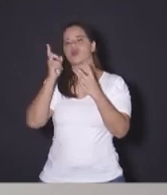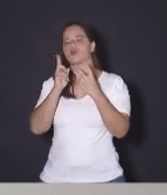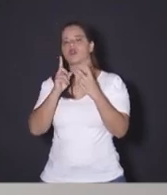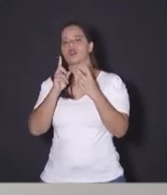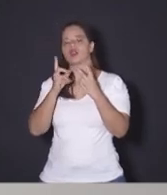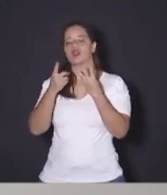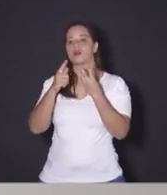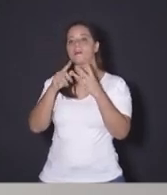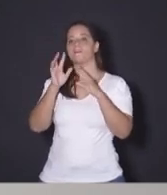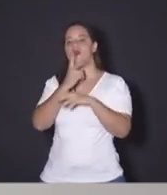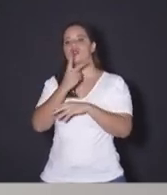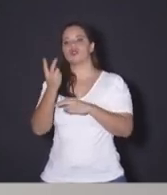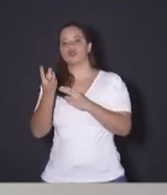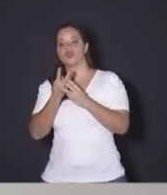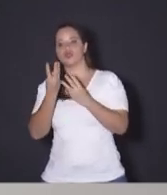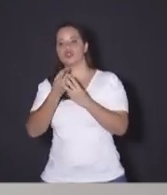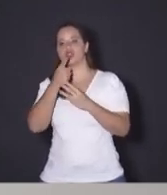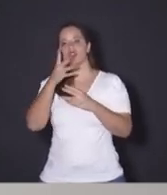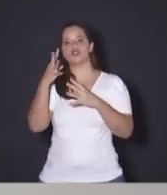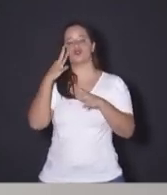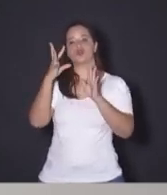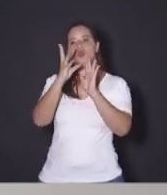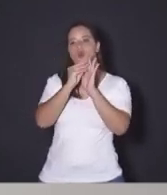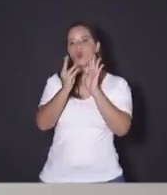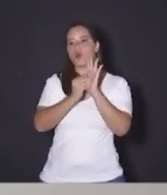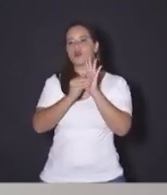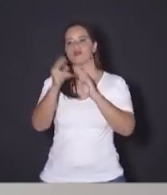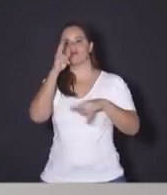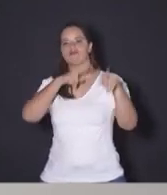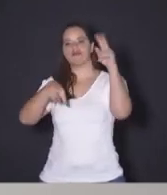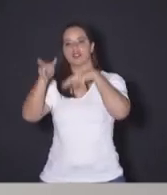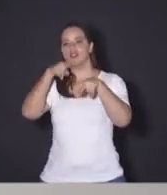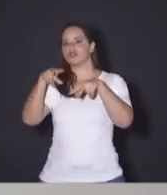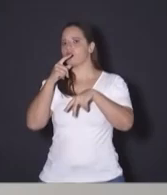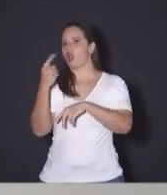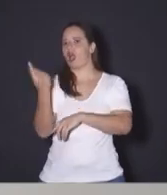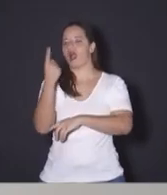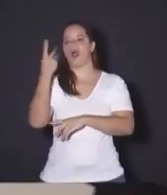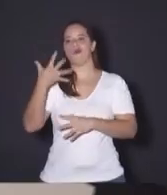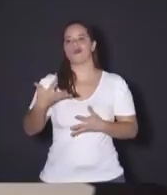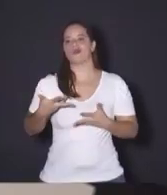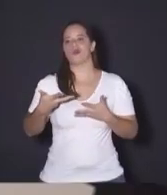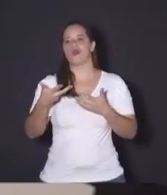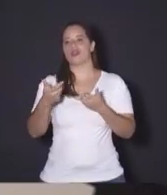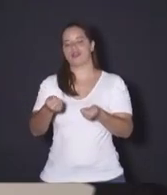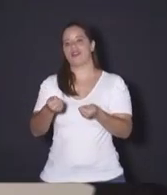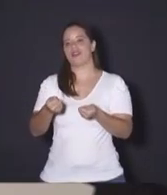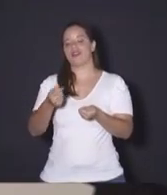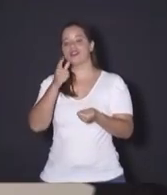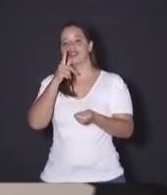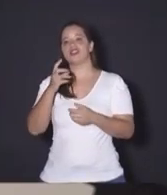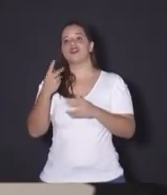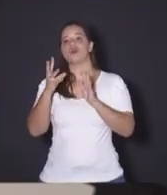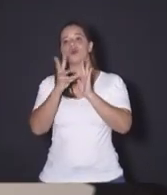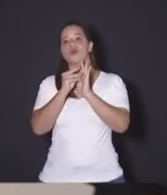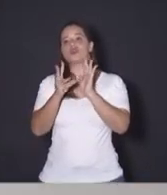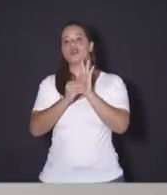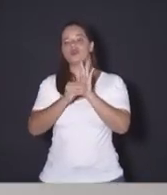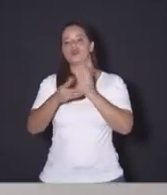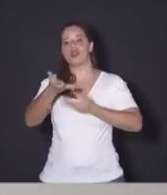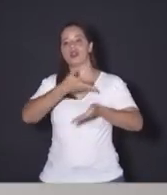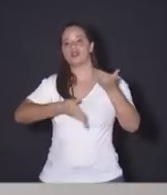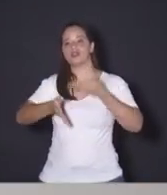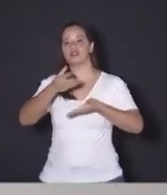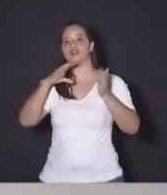nome agora mas eles produziram conteúdo audiovisual de altíssima qualidade e mais do que isso foi um conto é um conteúdo que se relaciona